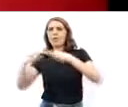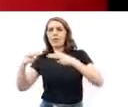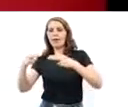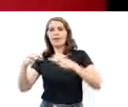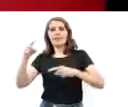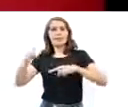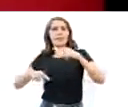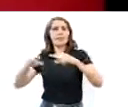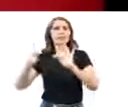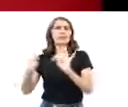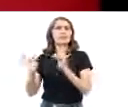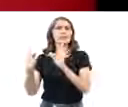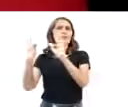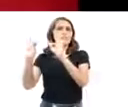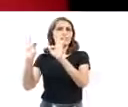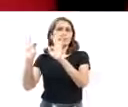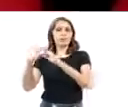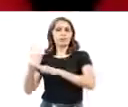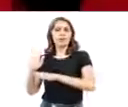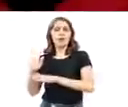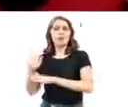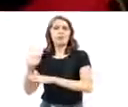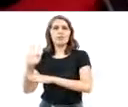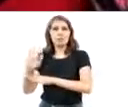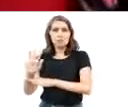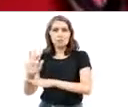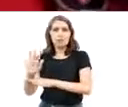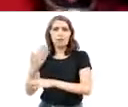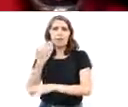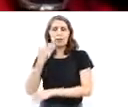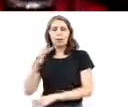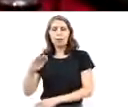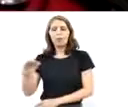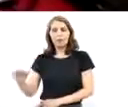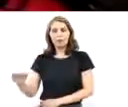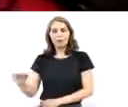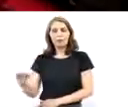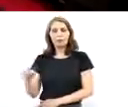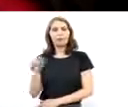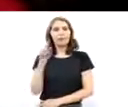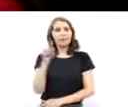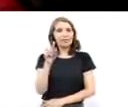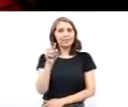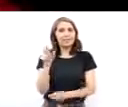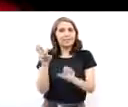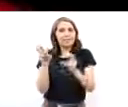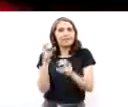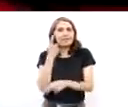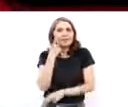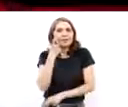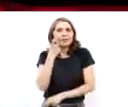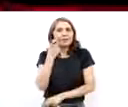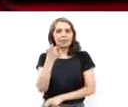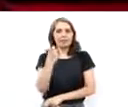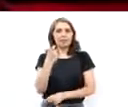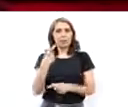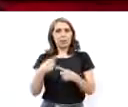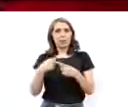as nossas continuidades. Olha, veja como as coisas são interessantes. Até 2019,